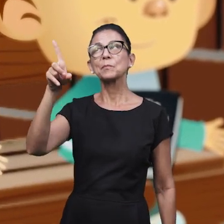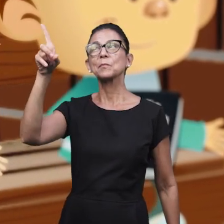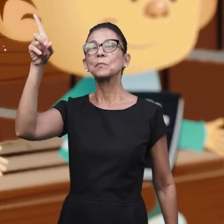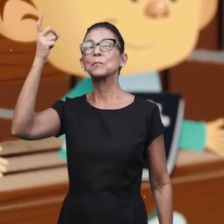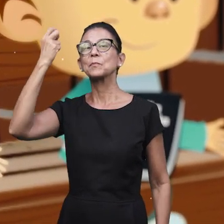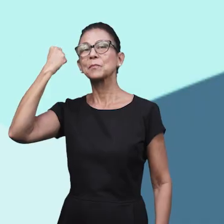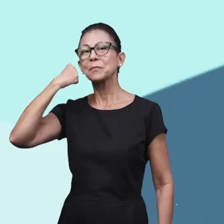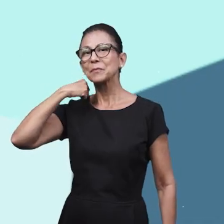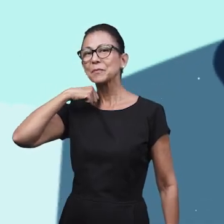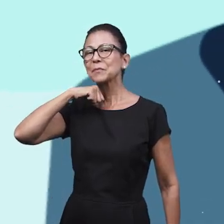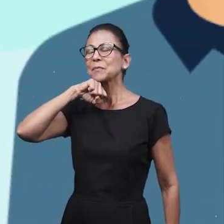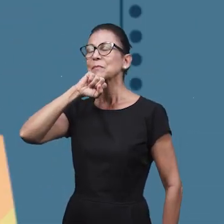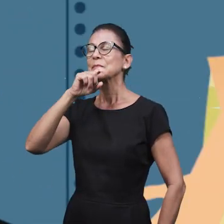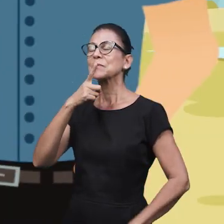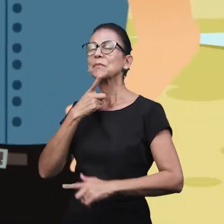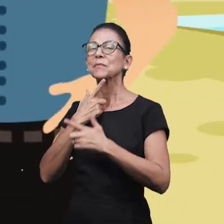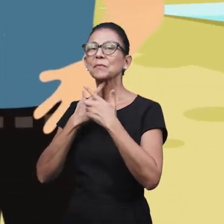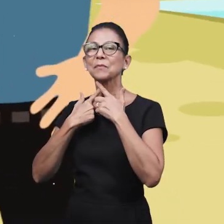O Pai